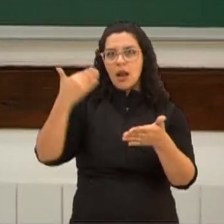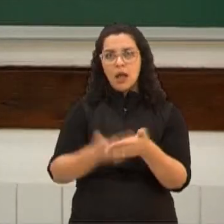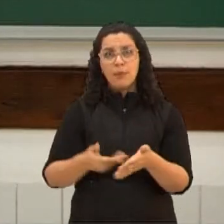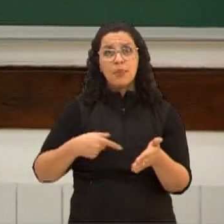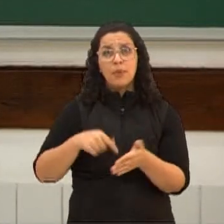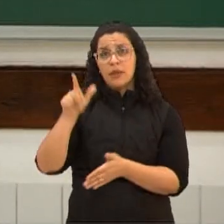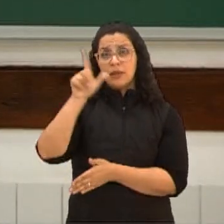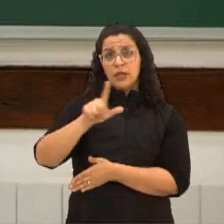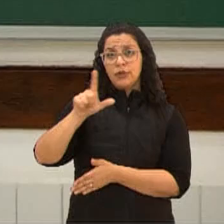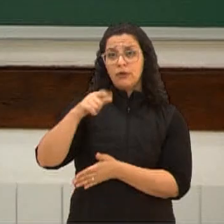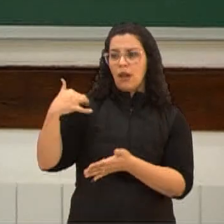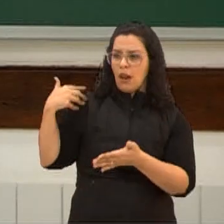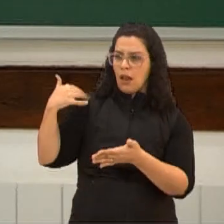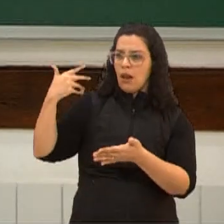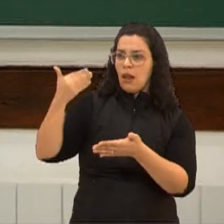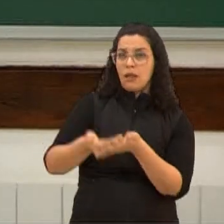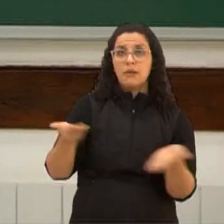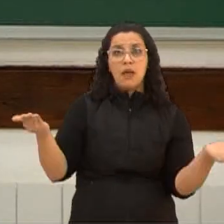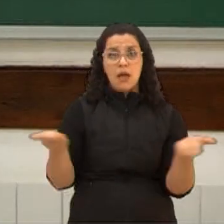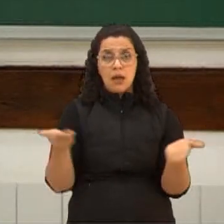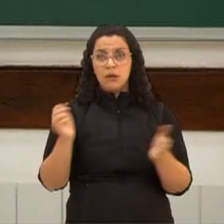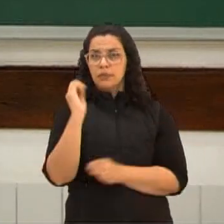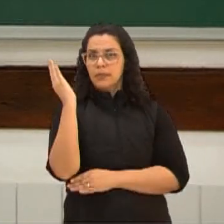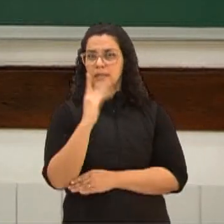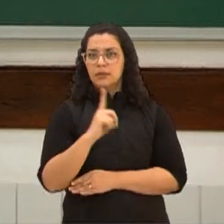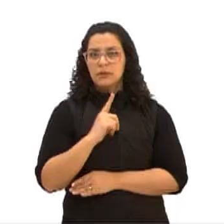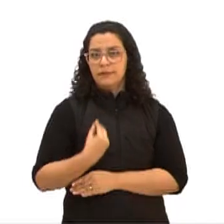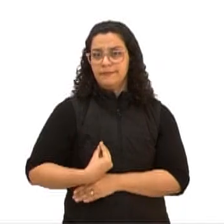essa literatura, como isso aconteceu no Brasil.